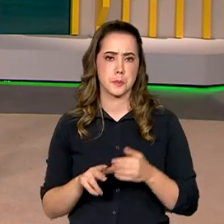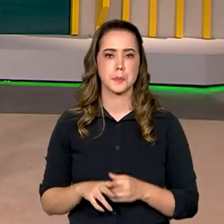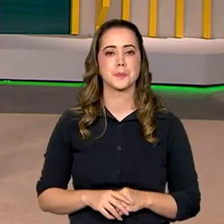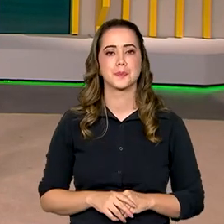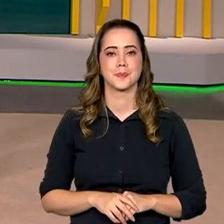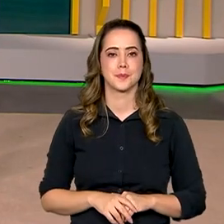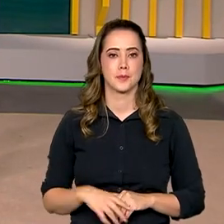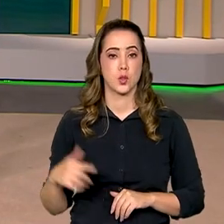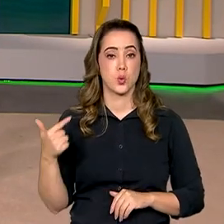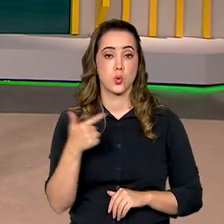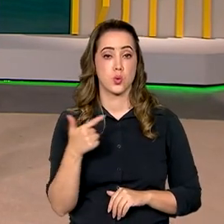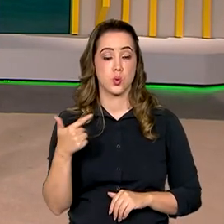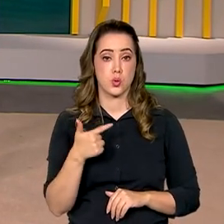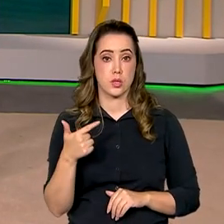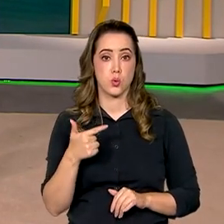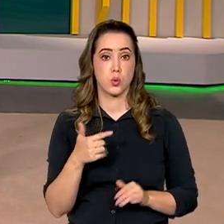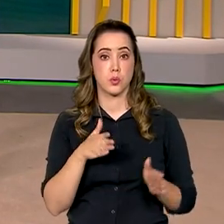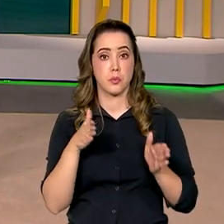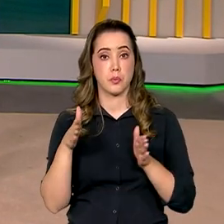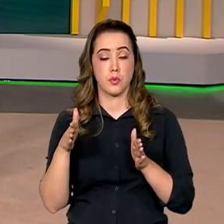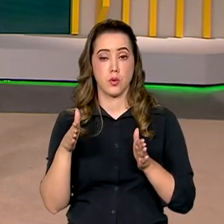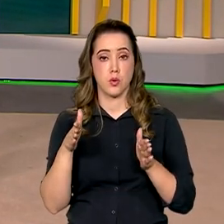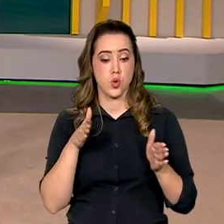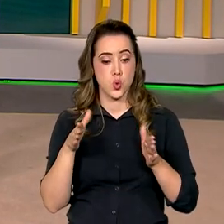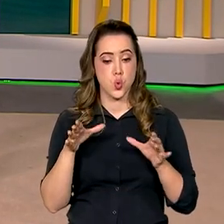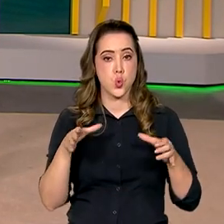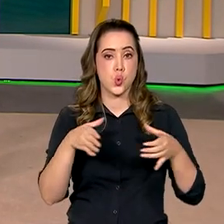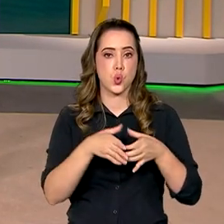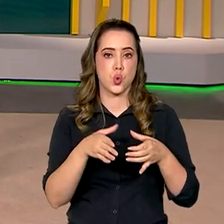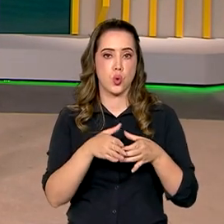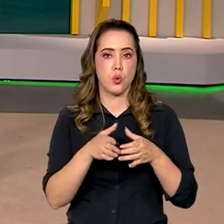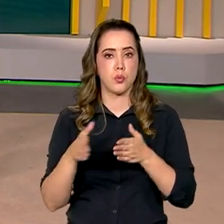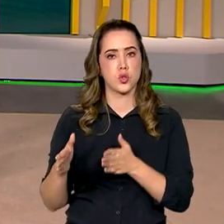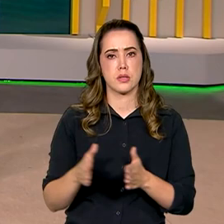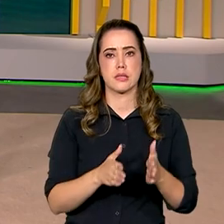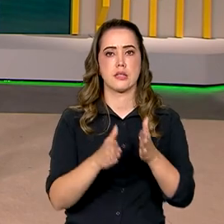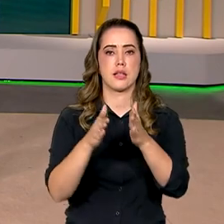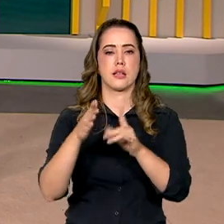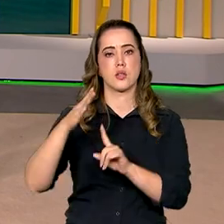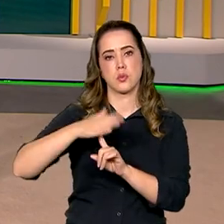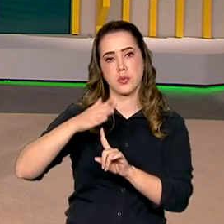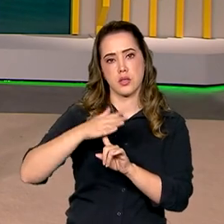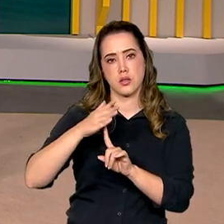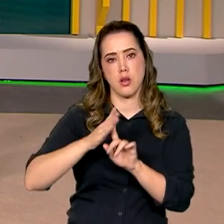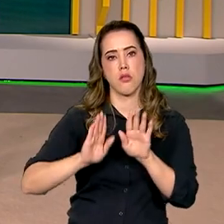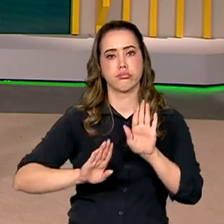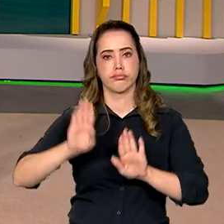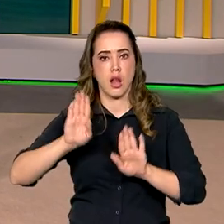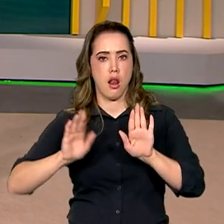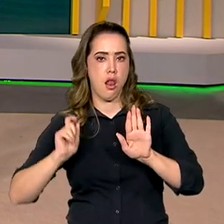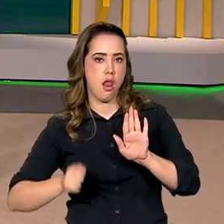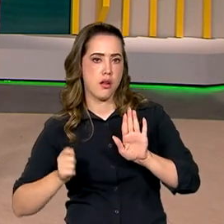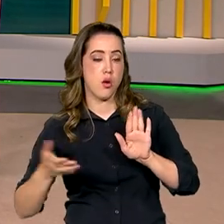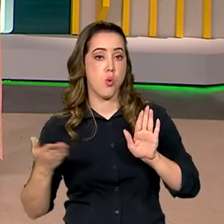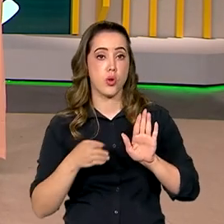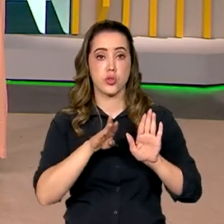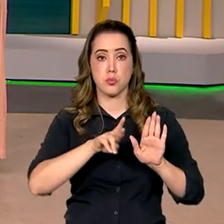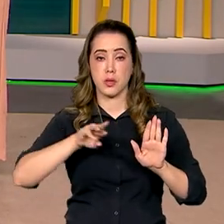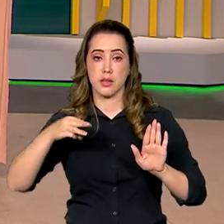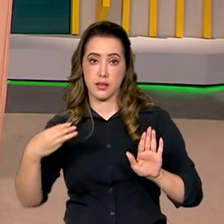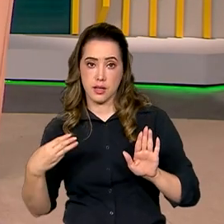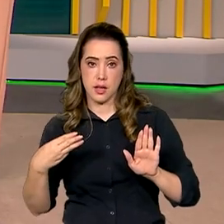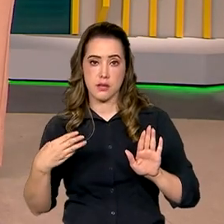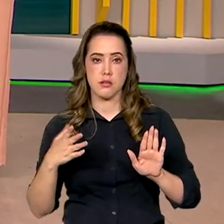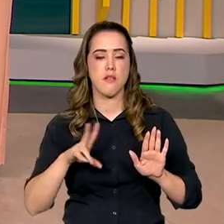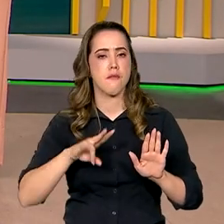O segundo lote de rodovias do Paraná foi arrematado hoje na B3, antiga Bolsa de Valores de São Paulo, e deve gerar mais